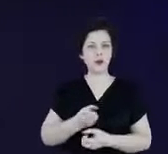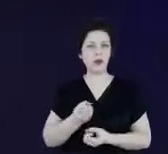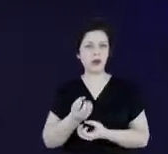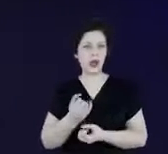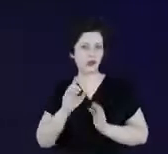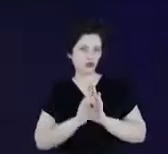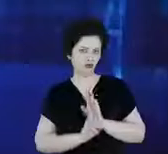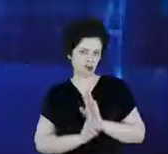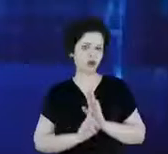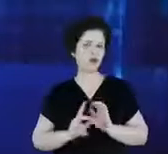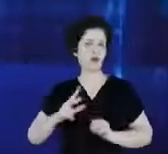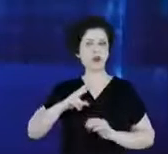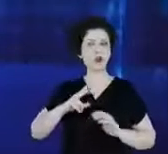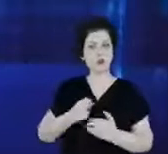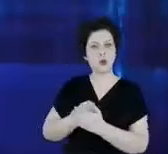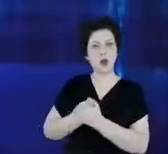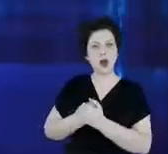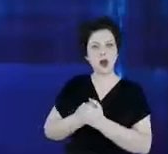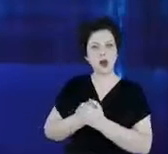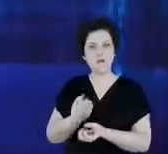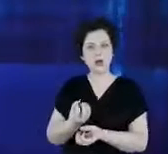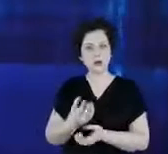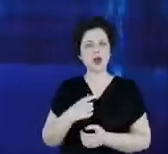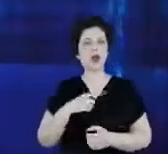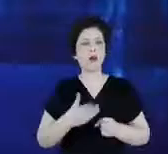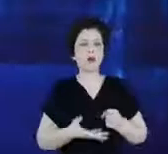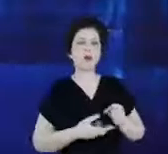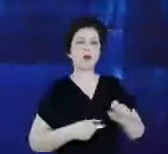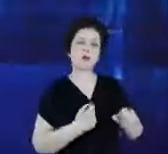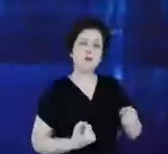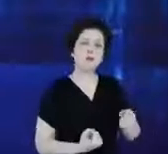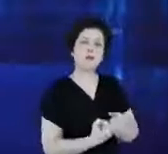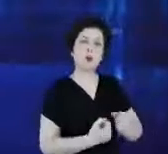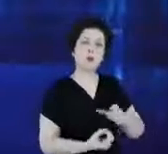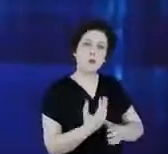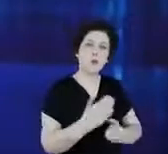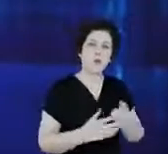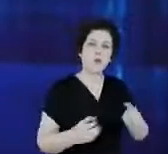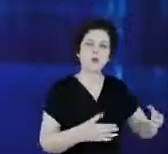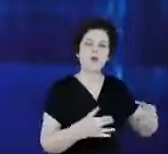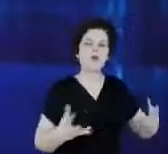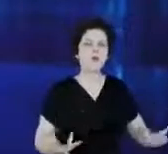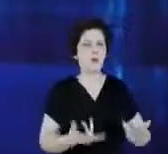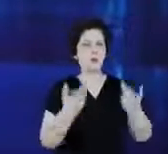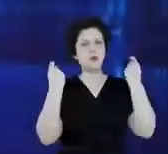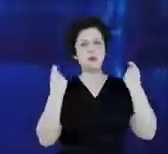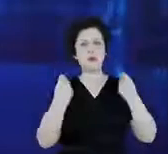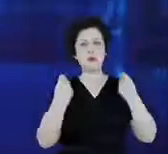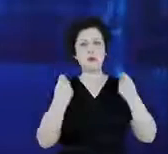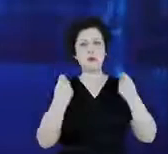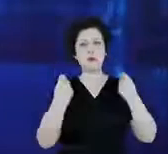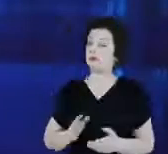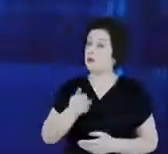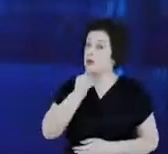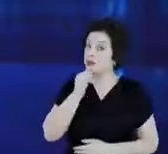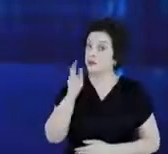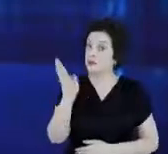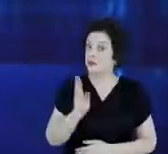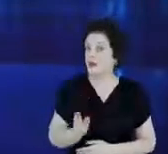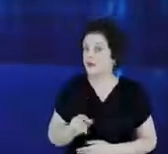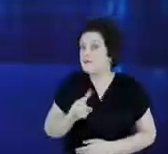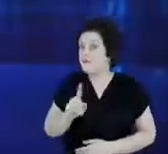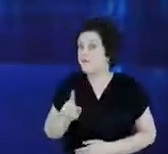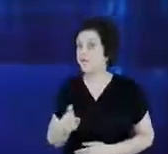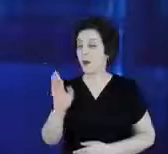de direitos etc isso dá uma base para um potencial de inovação que é extraordinário Então que tal Brasil se